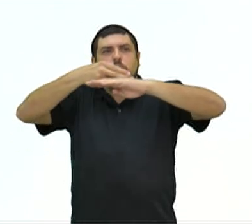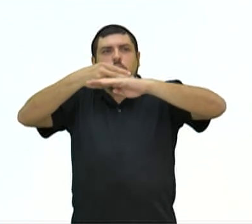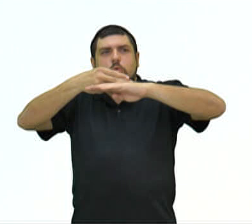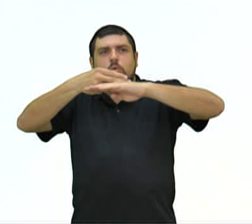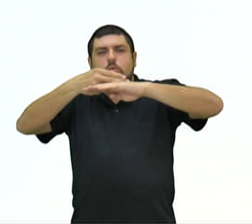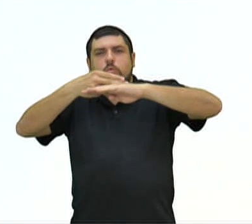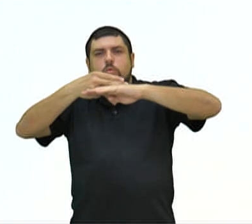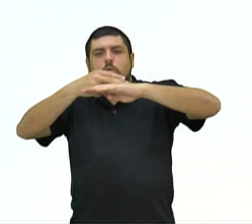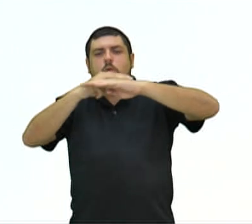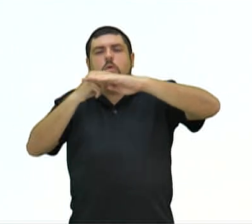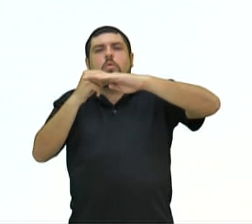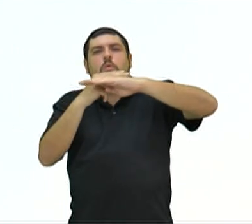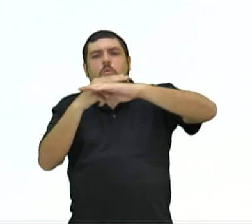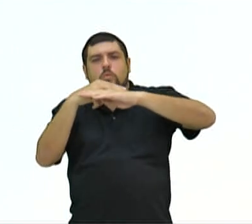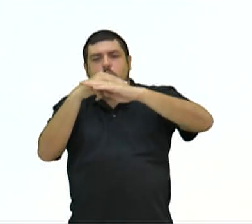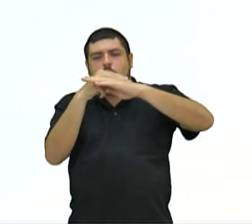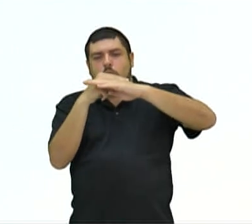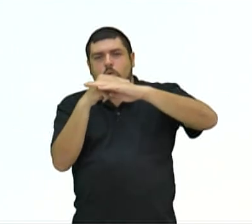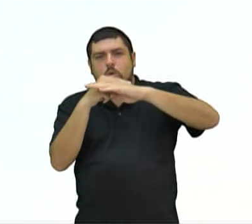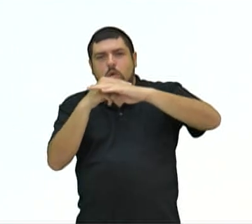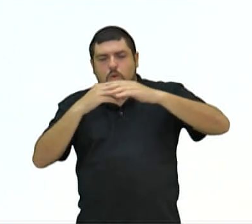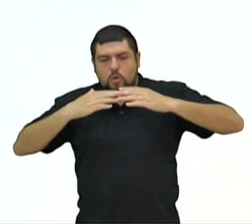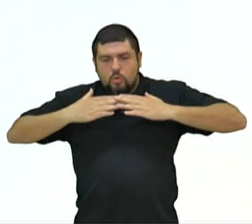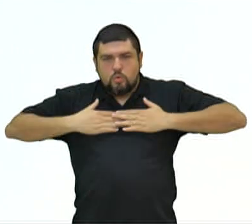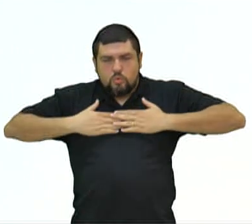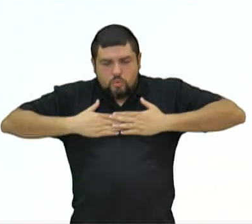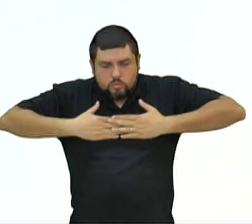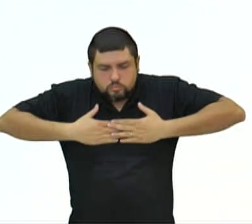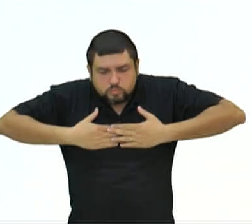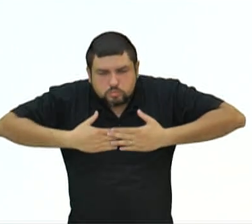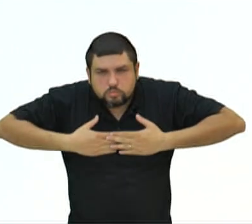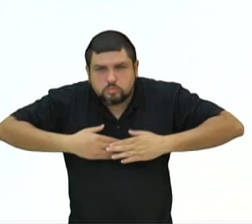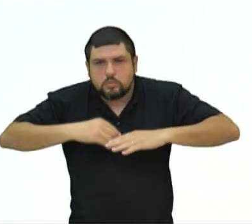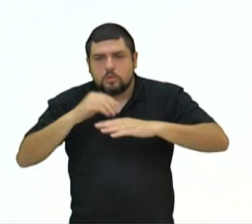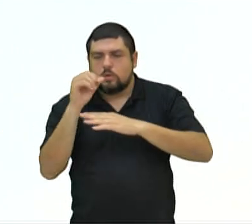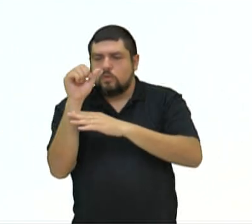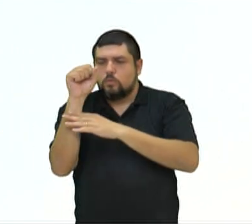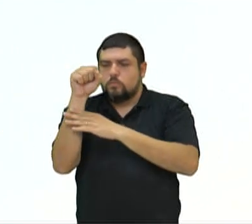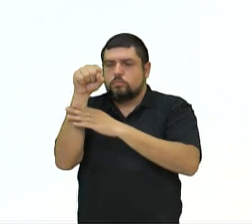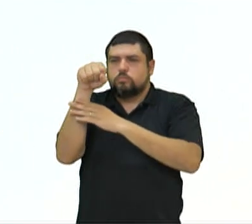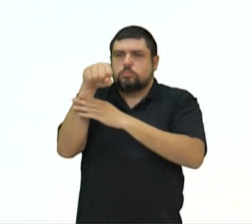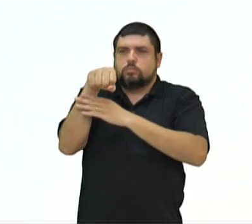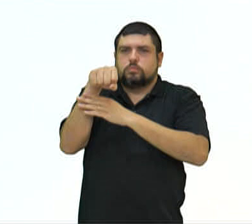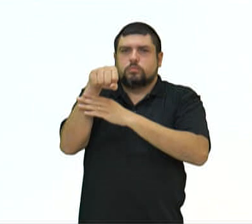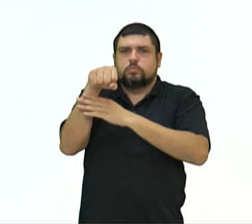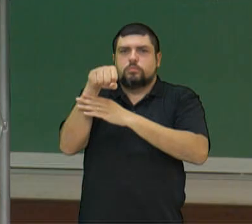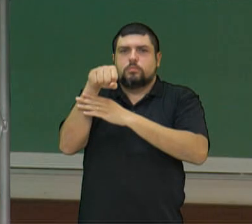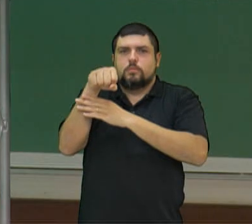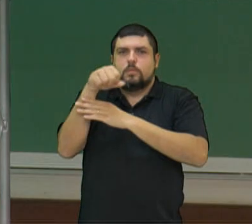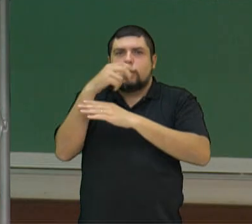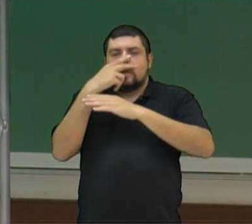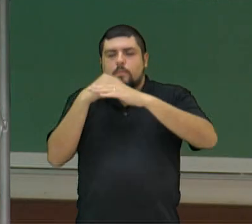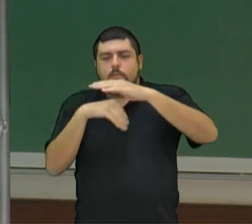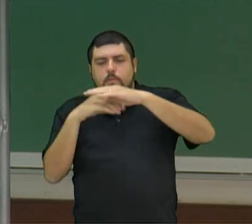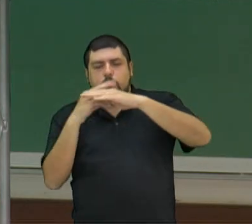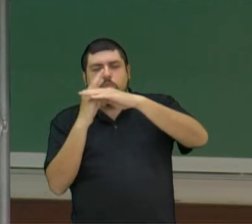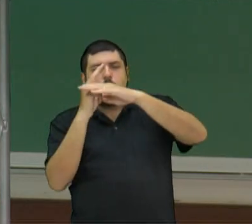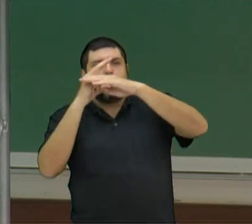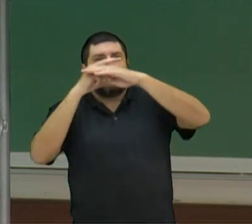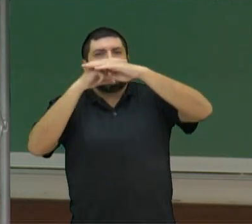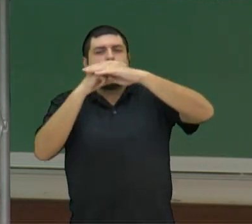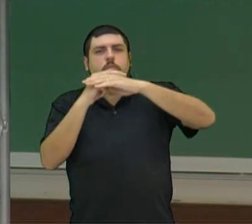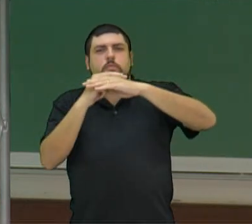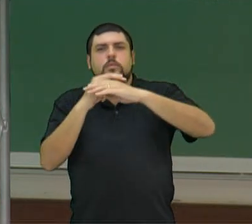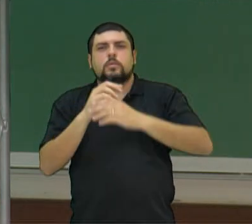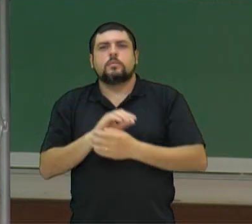o movimento dos braços, a atleta fica no formato de um C, de um arco. E